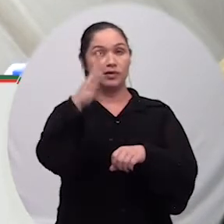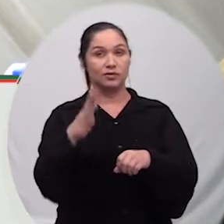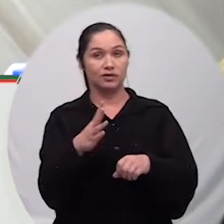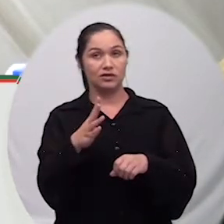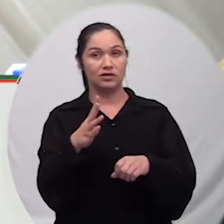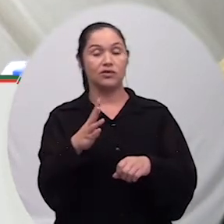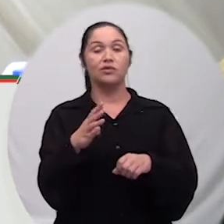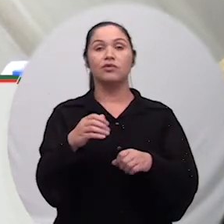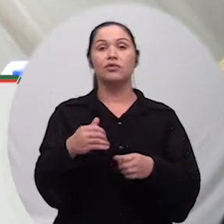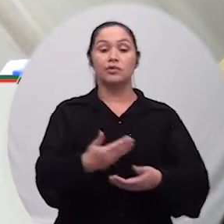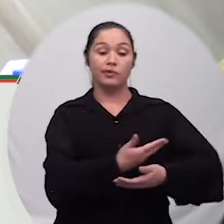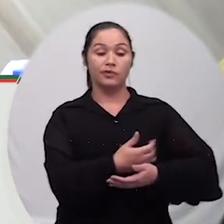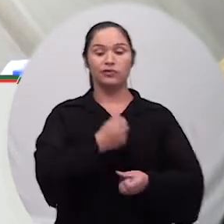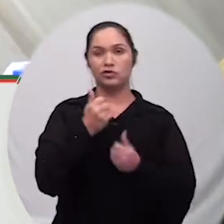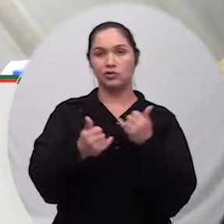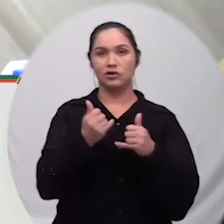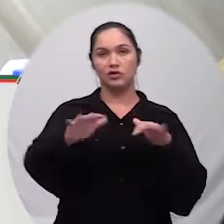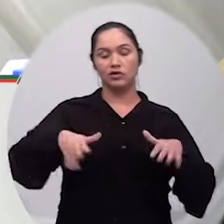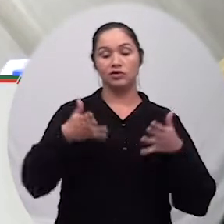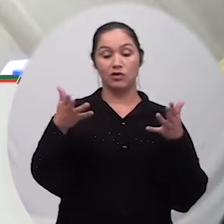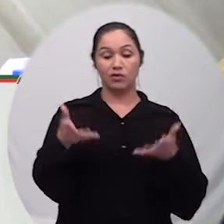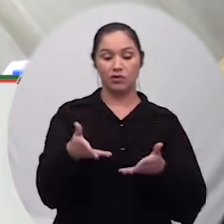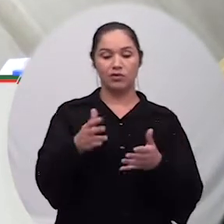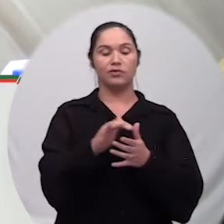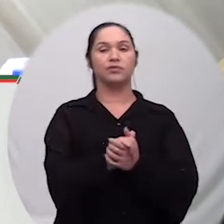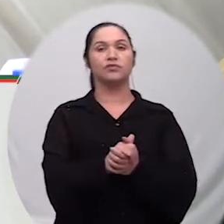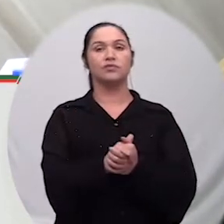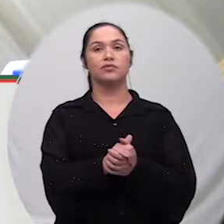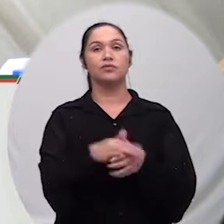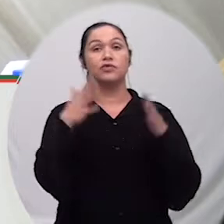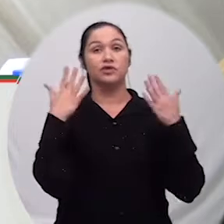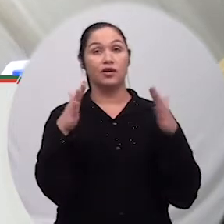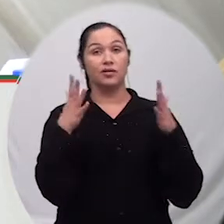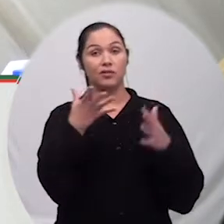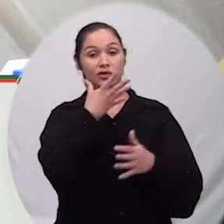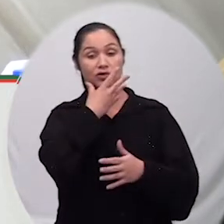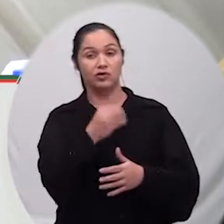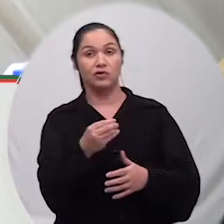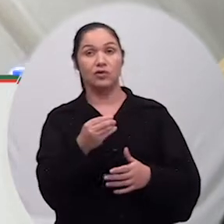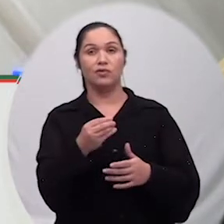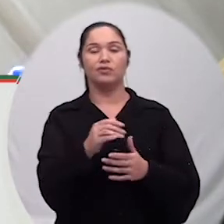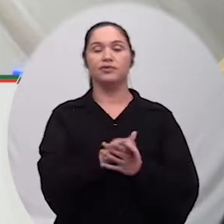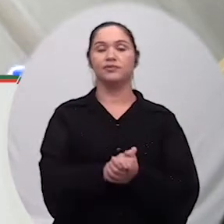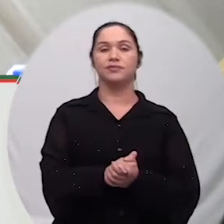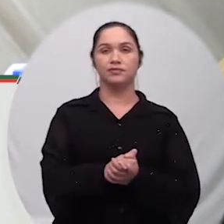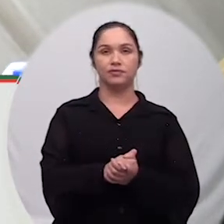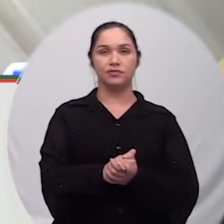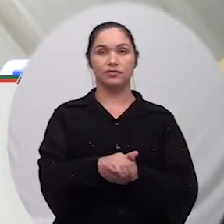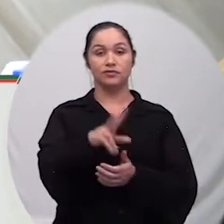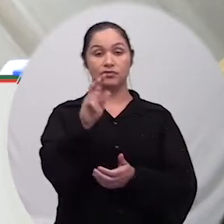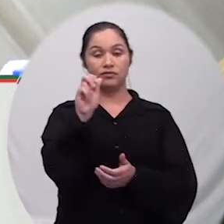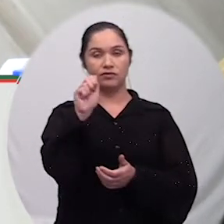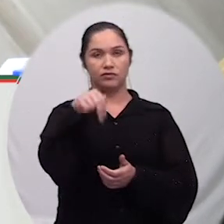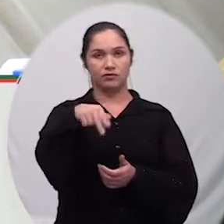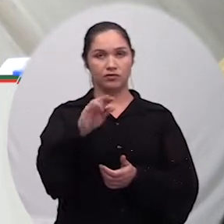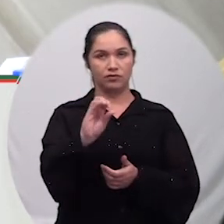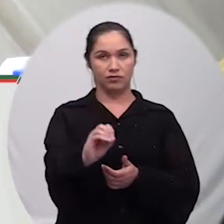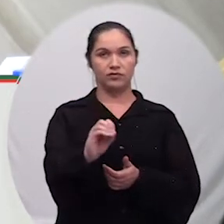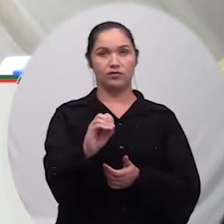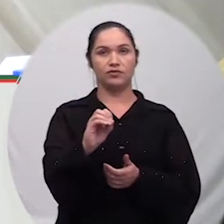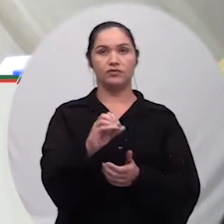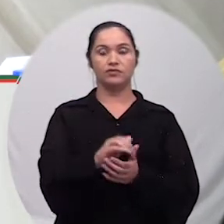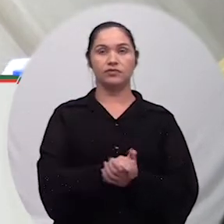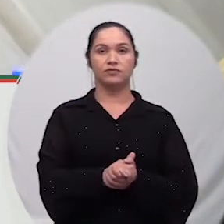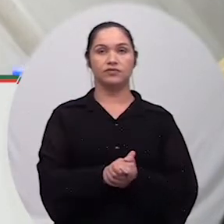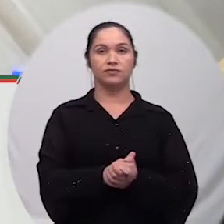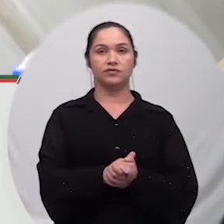público aplaudir Vani Tomé Filho, filho de Maria Fátima e Valmir dos Santos Tomé, mãe dona de casa, pai